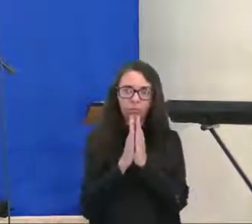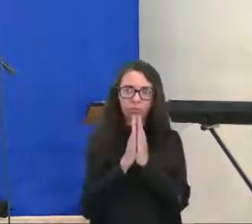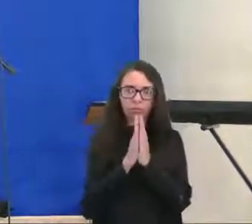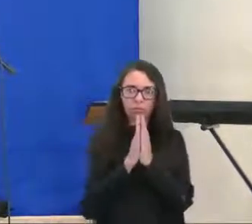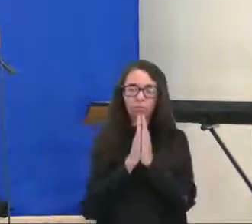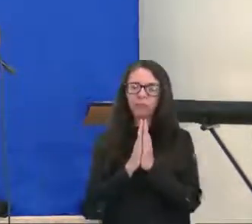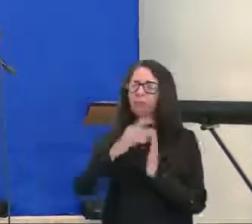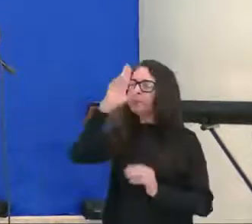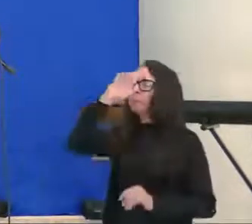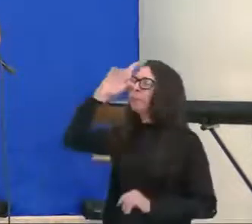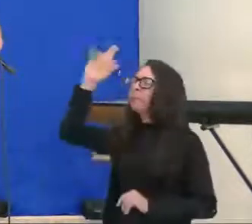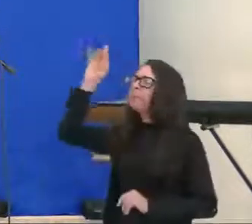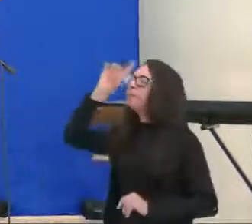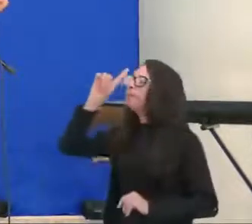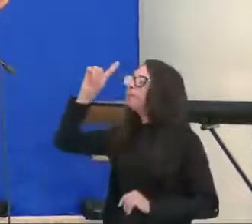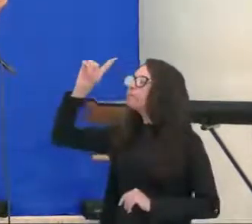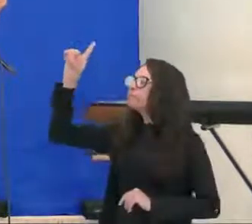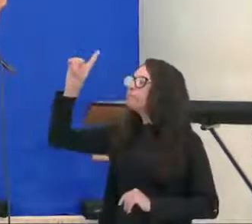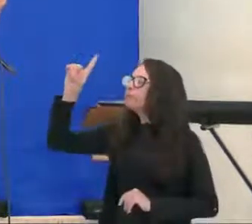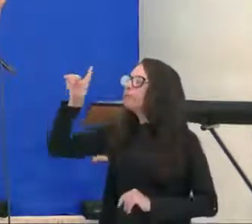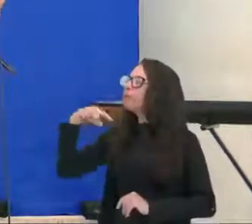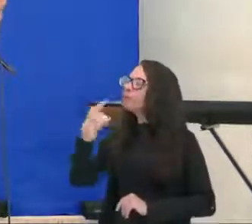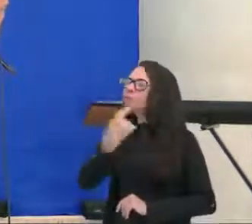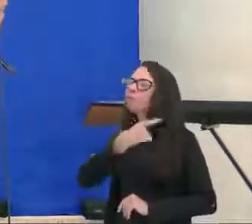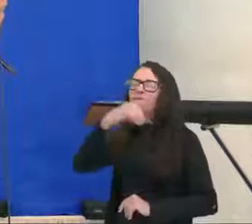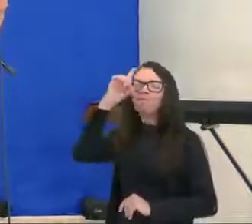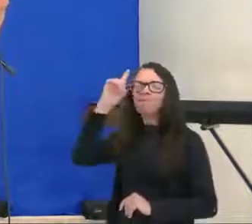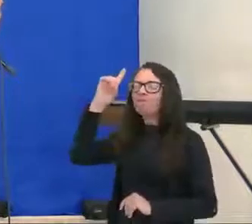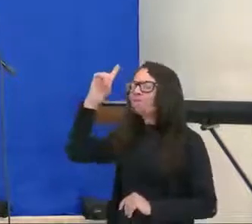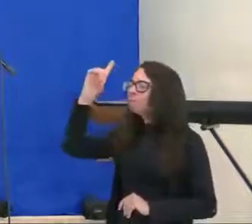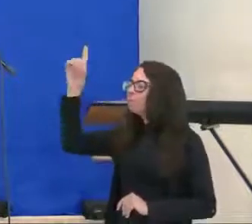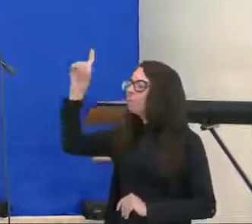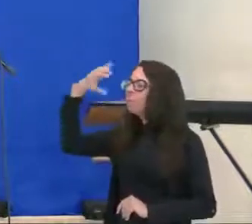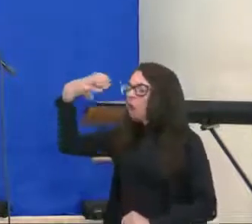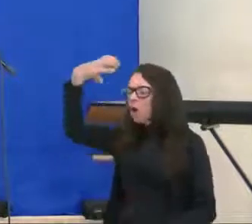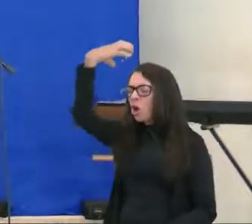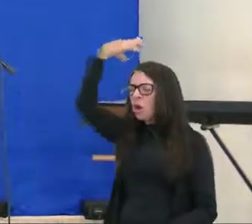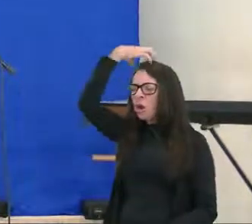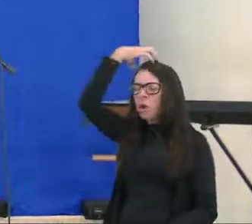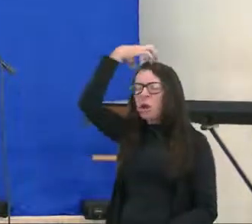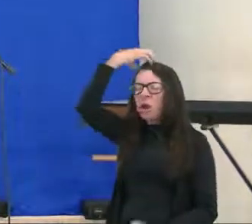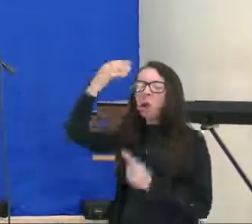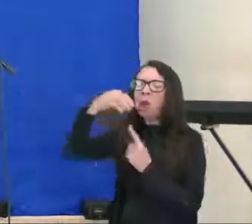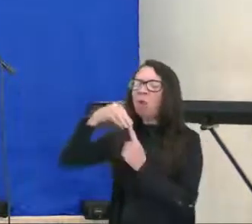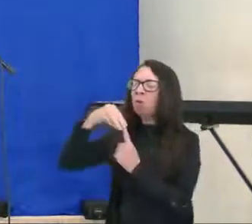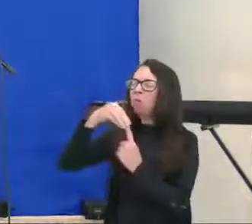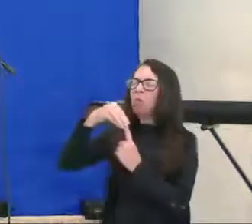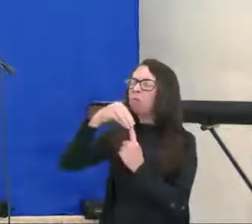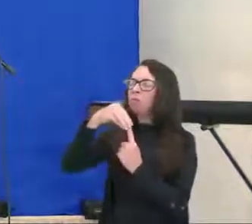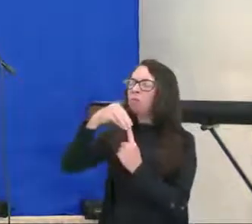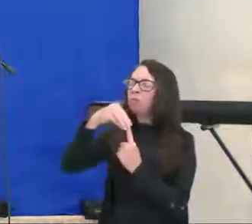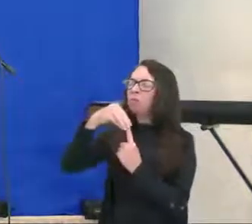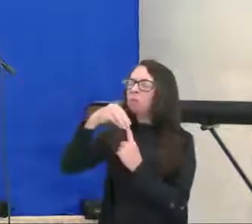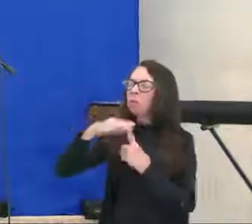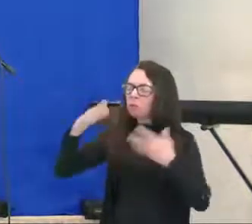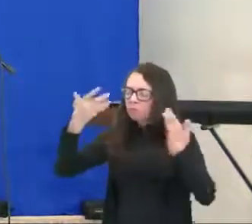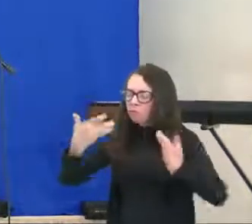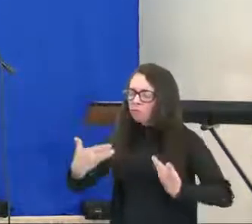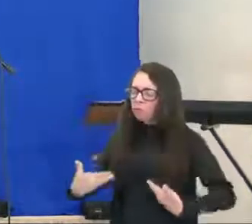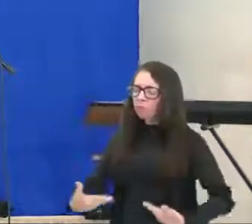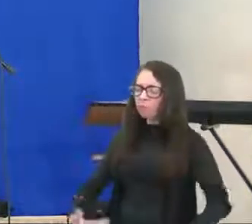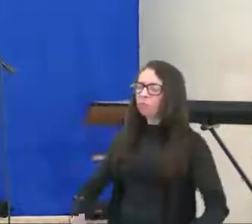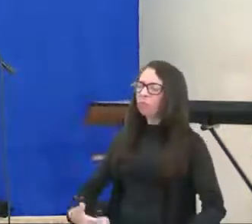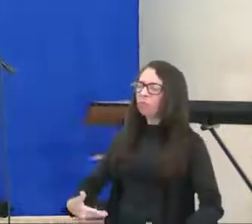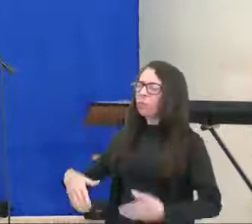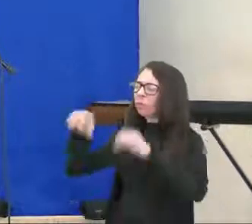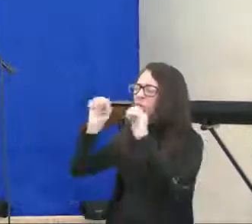amado Jesus Cristo, Rei dos Reis, Senhor dos Senhores. Nós estamos aqui perante a Tua majestade, o Teu